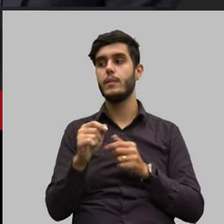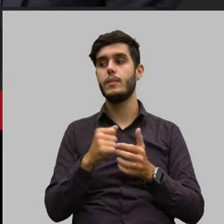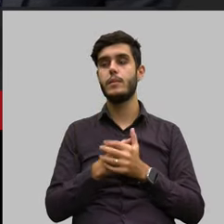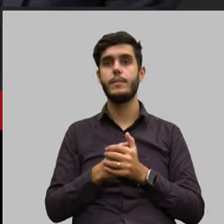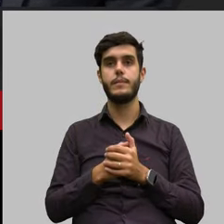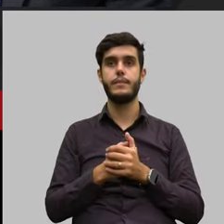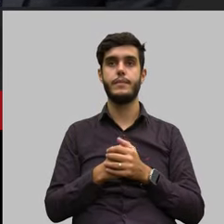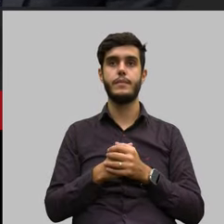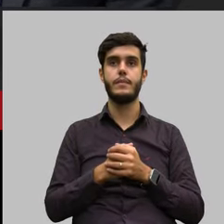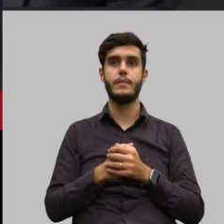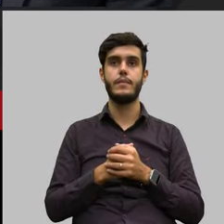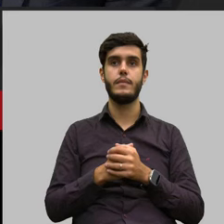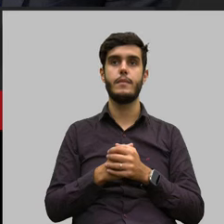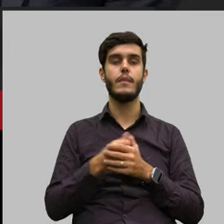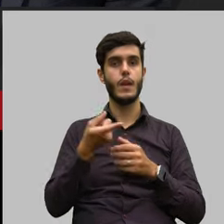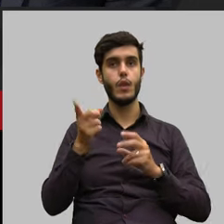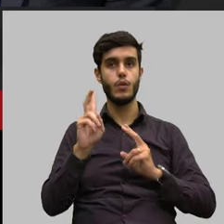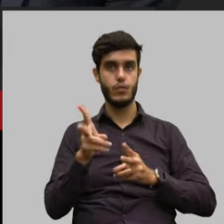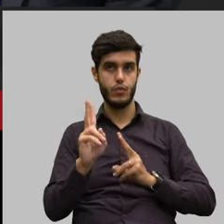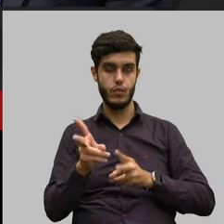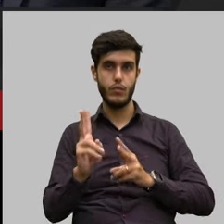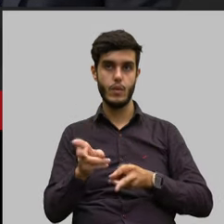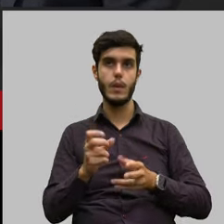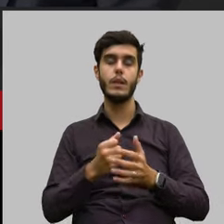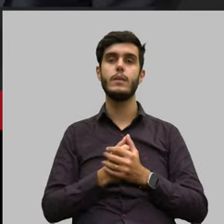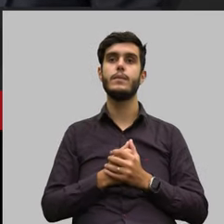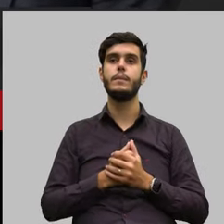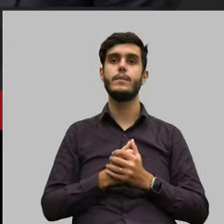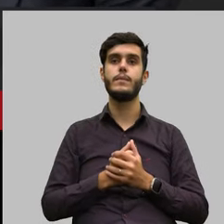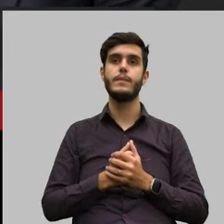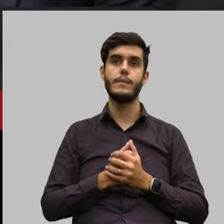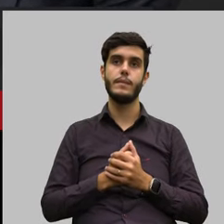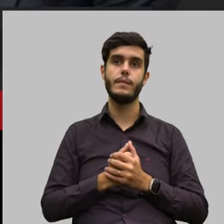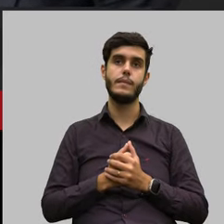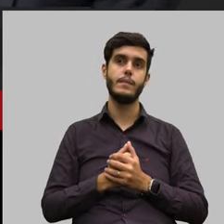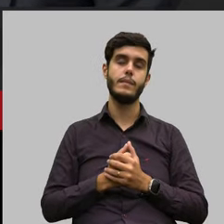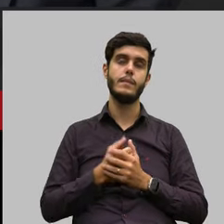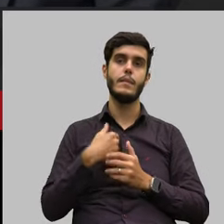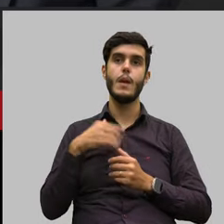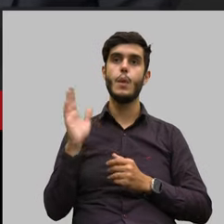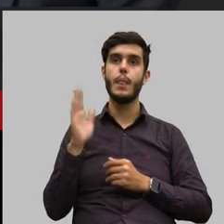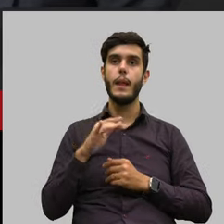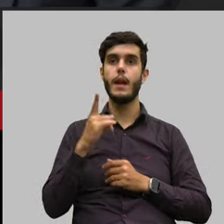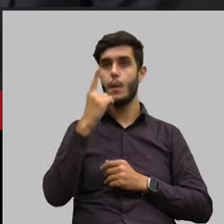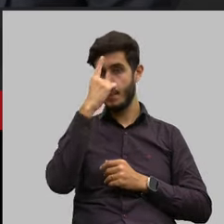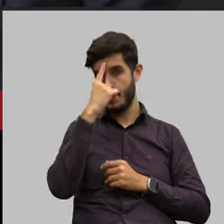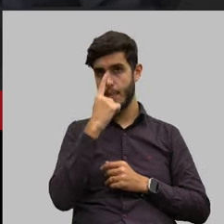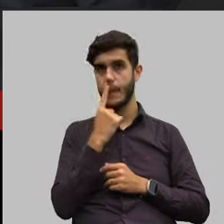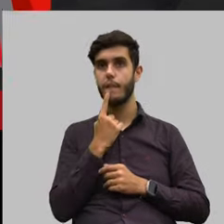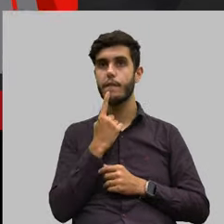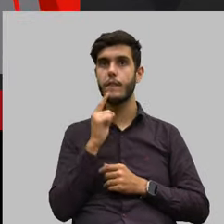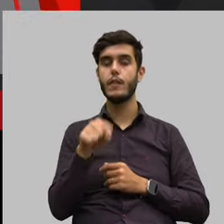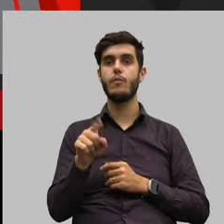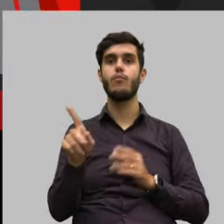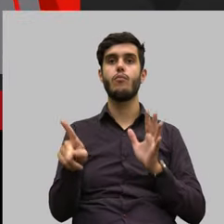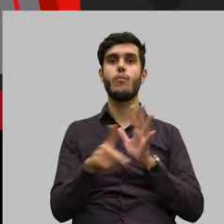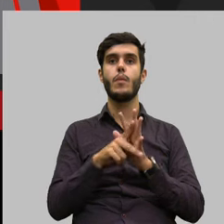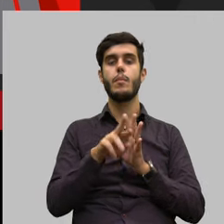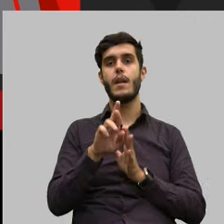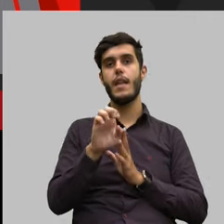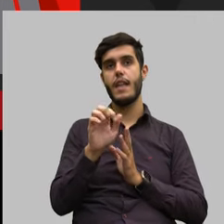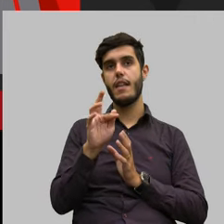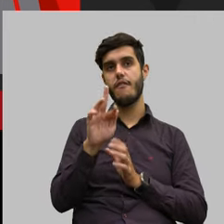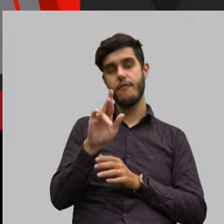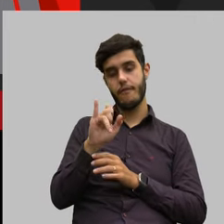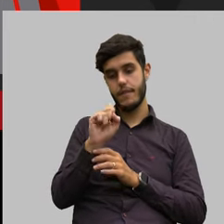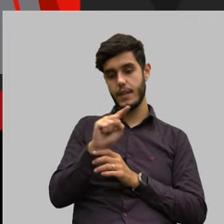eh seguindo eh eu eu trago aqui um perfil do do refix né finalizado